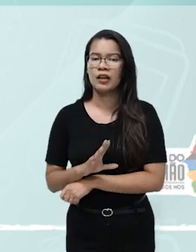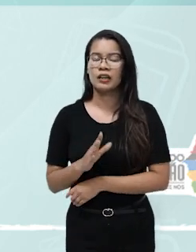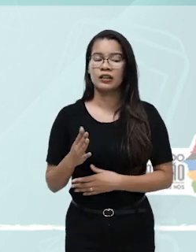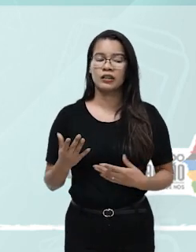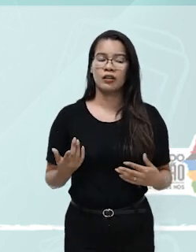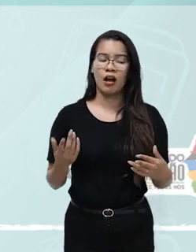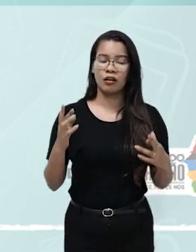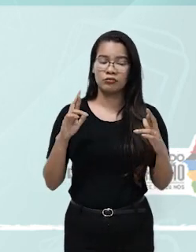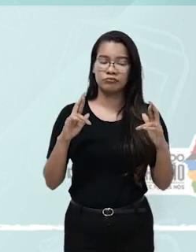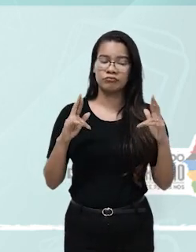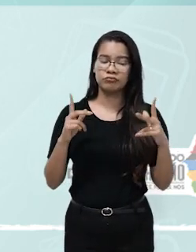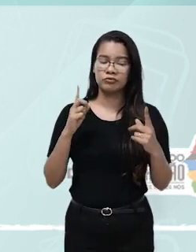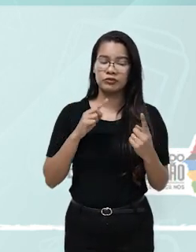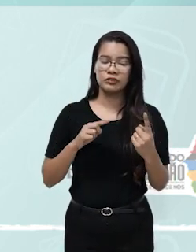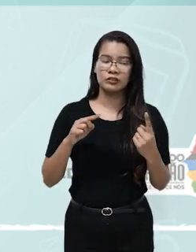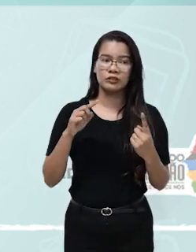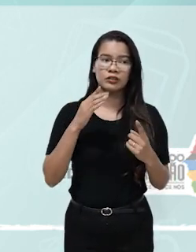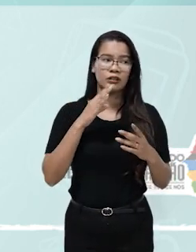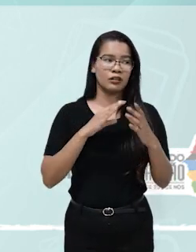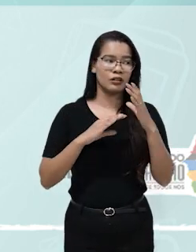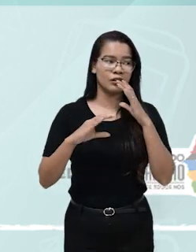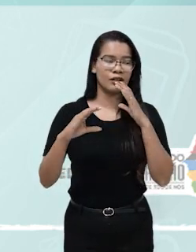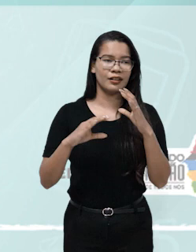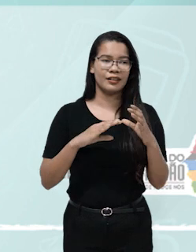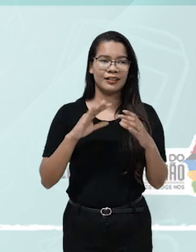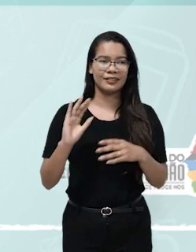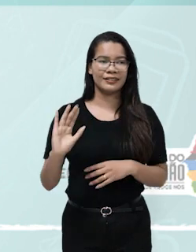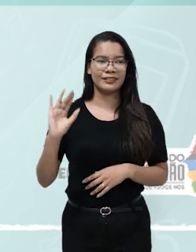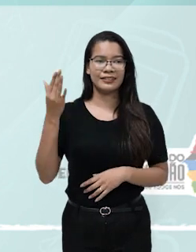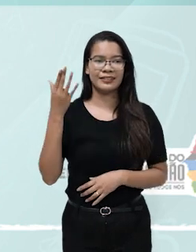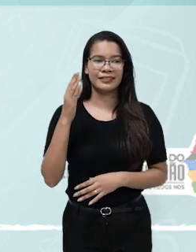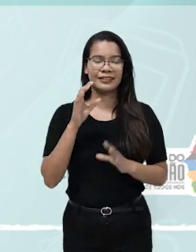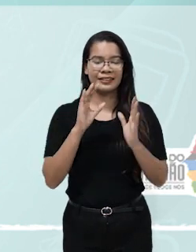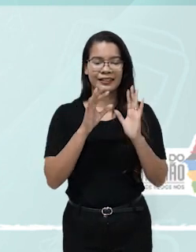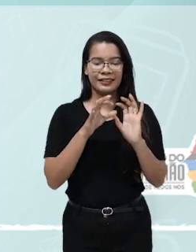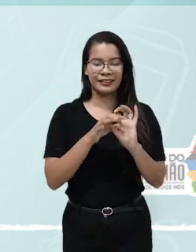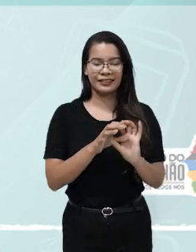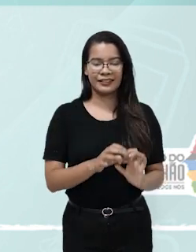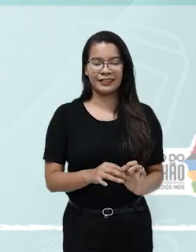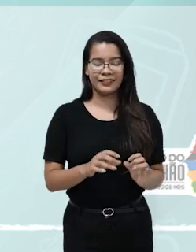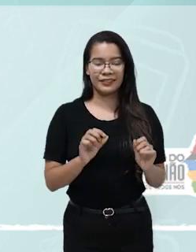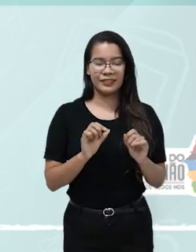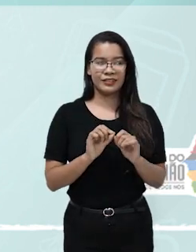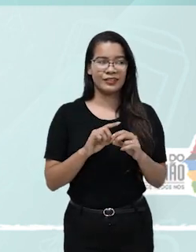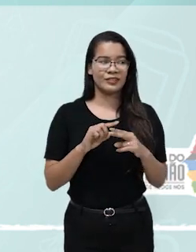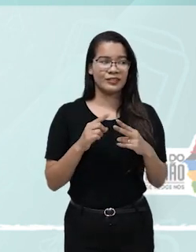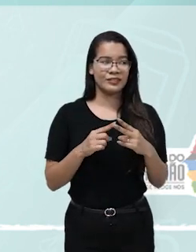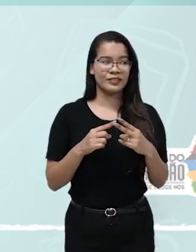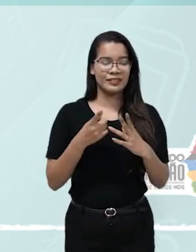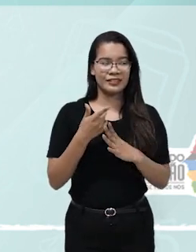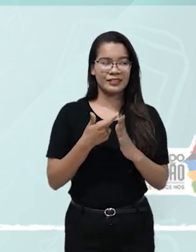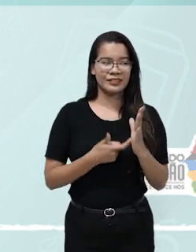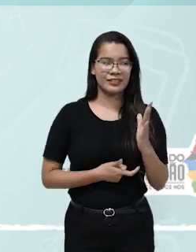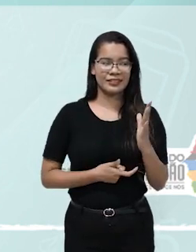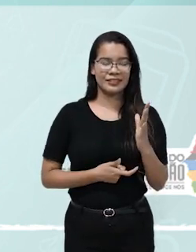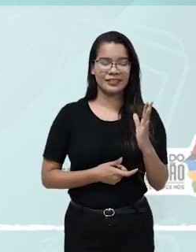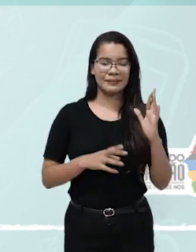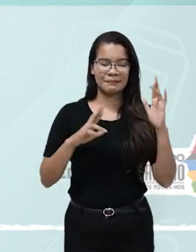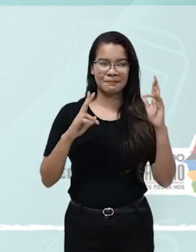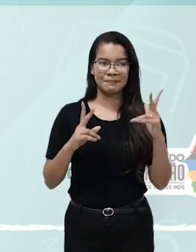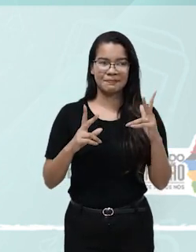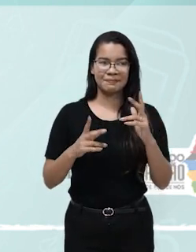distintas finalidades comunicativas, as situações e contextos de produção fazem com que os 2 textos que vimos sejam